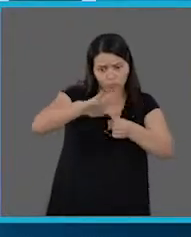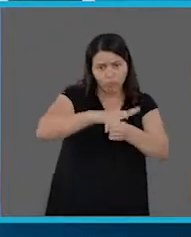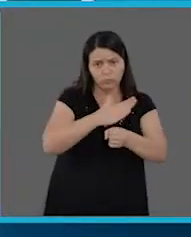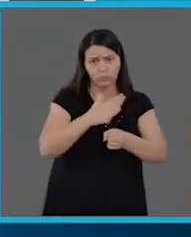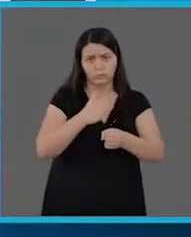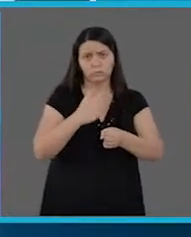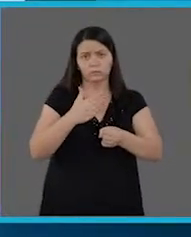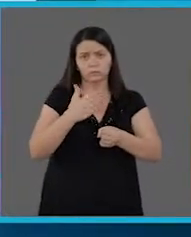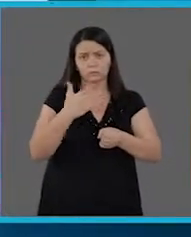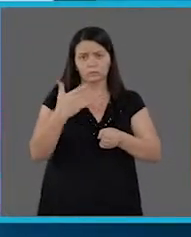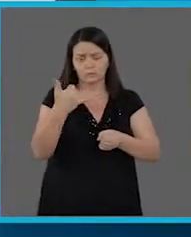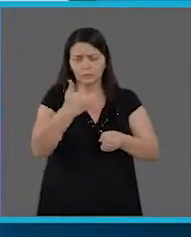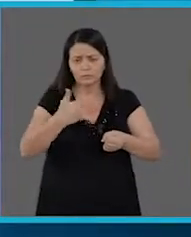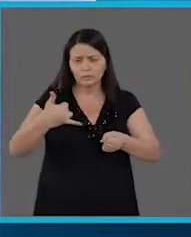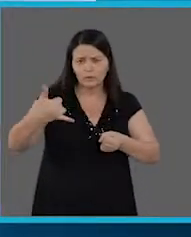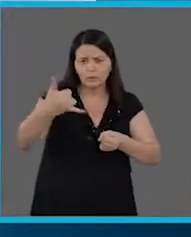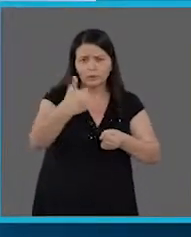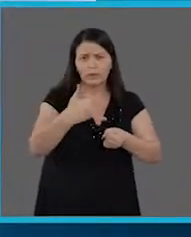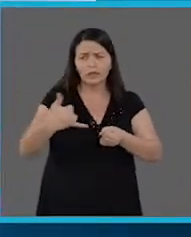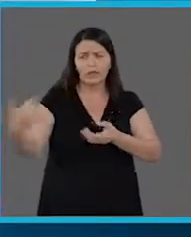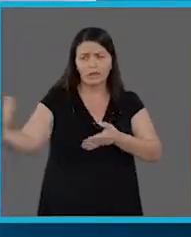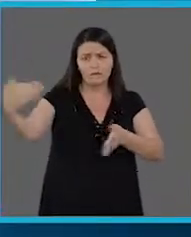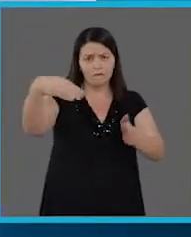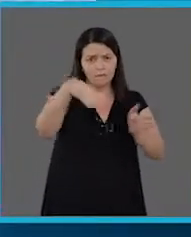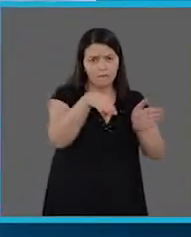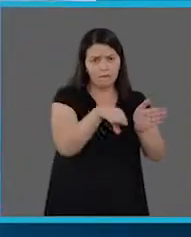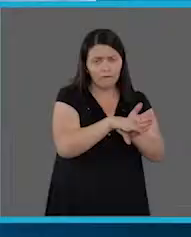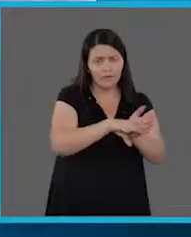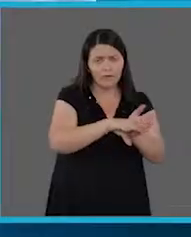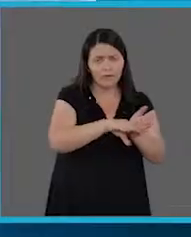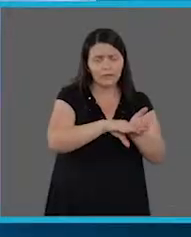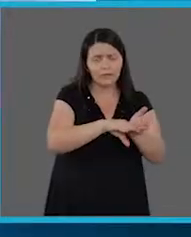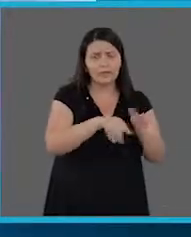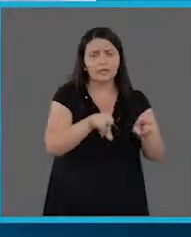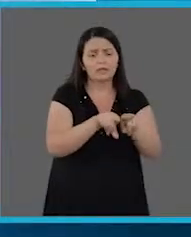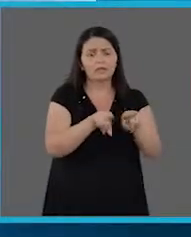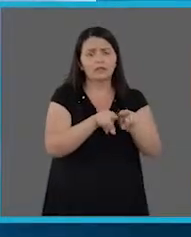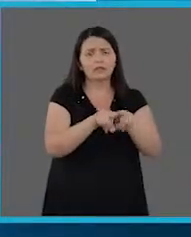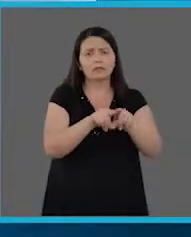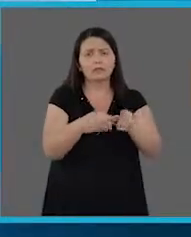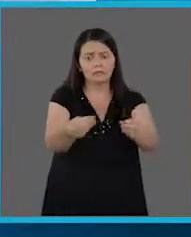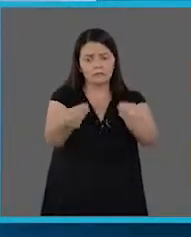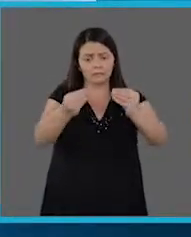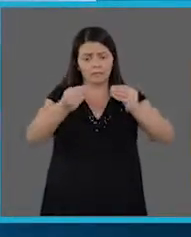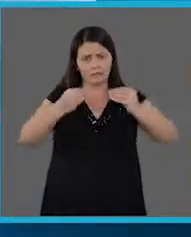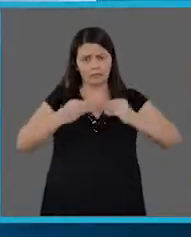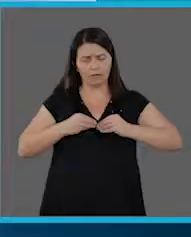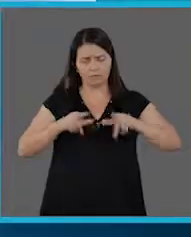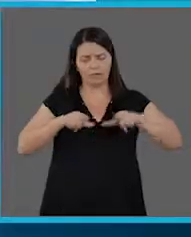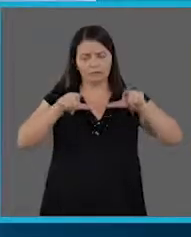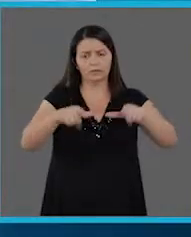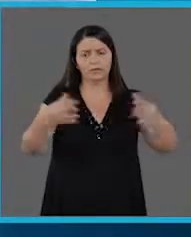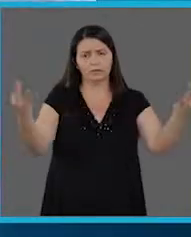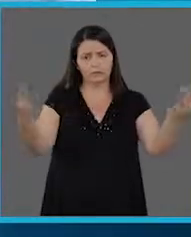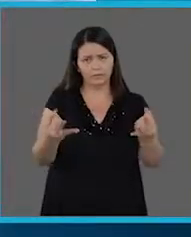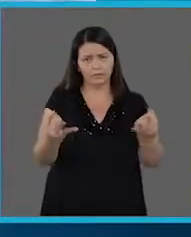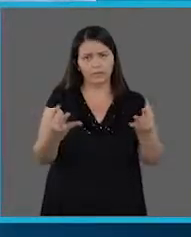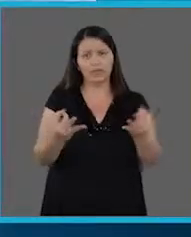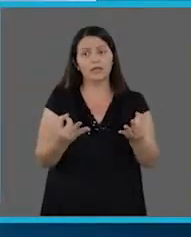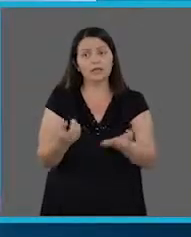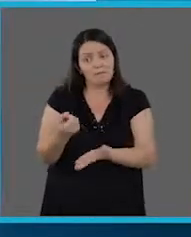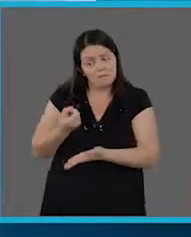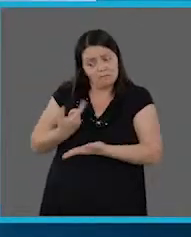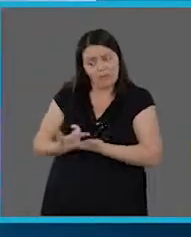ela tem uma capacidade para 300 litros, vem uma empresa e ela faz a sucção, me dando uma documentação, então eu fico legal e eu recebo por